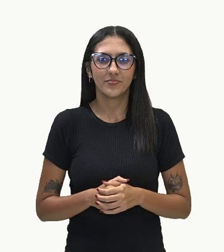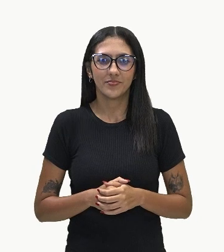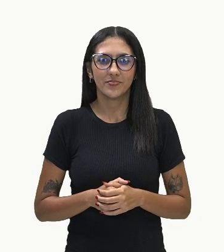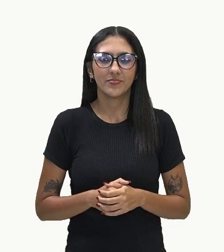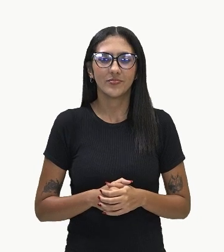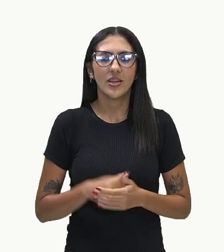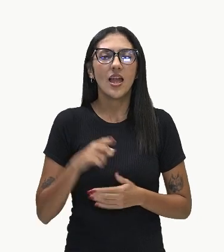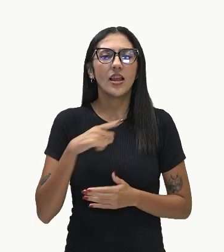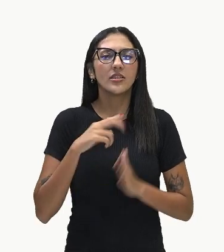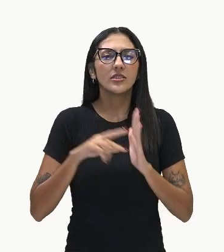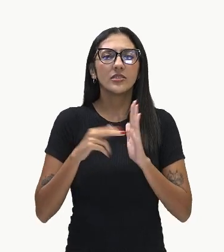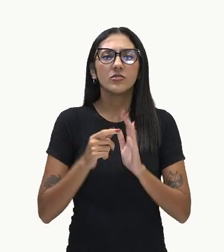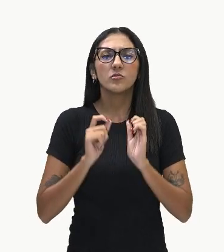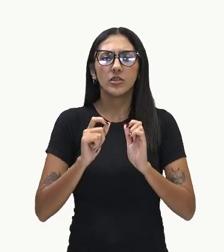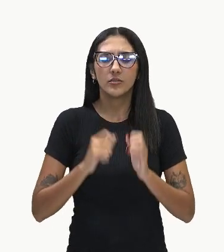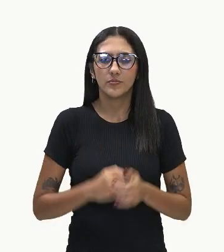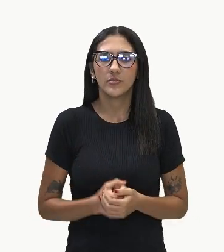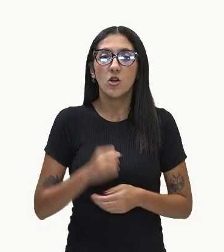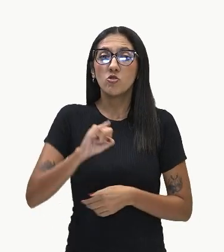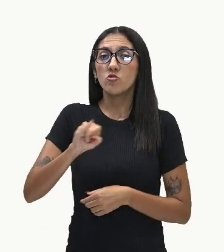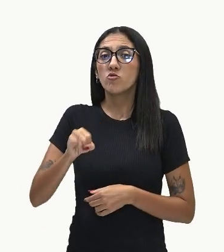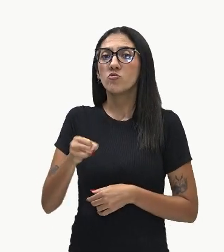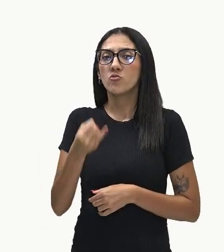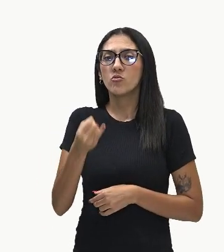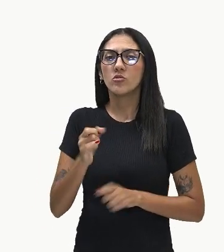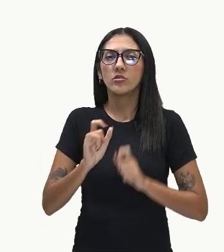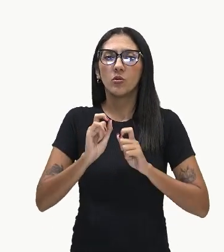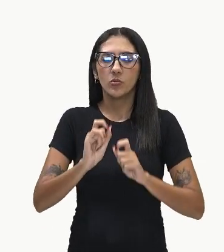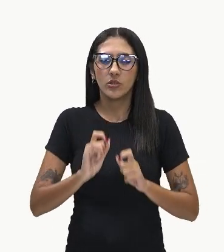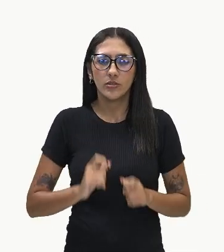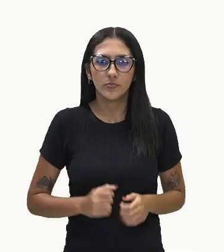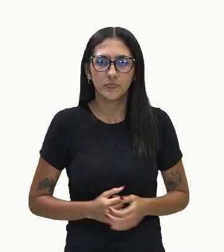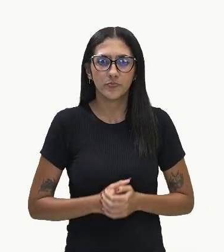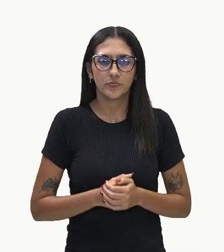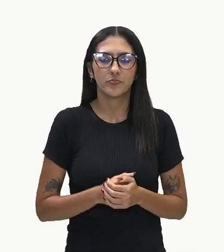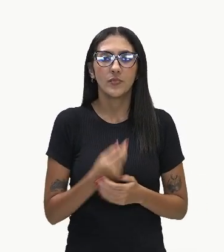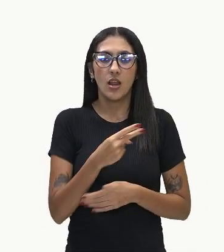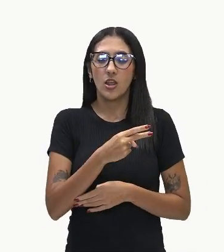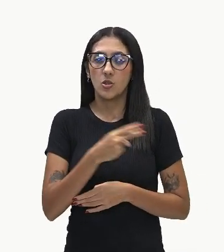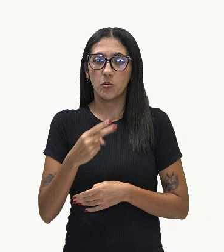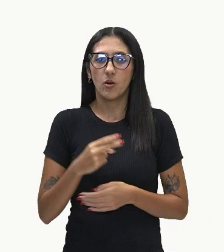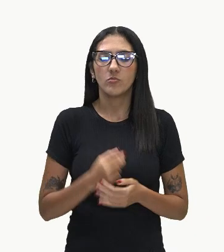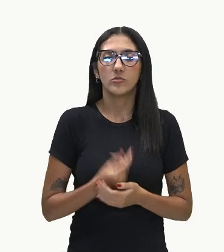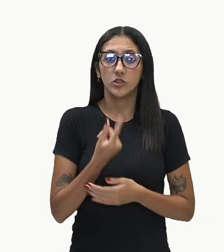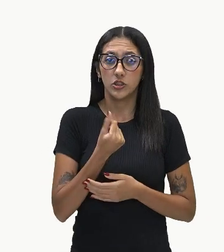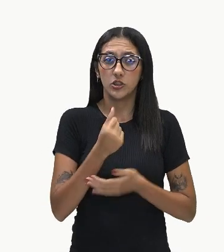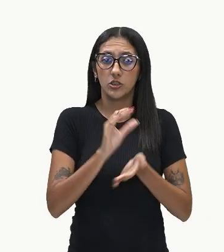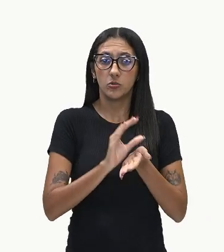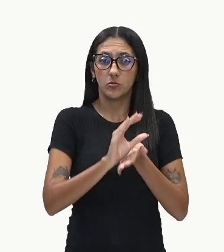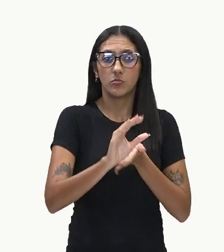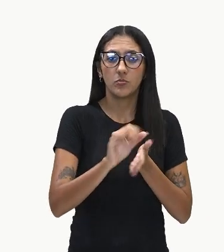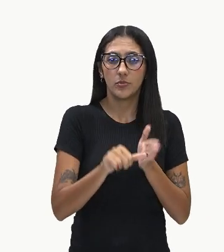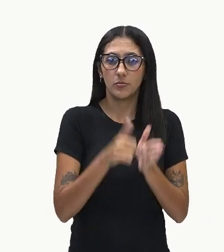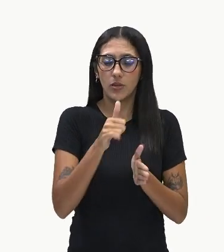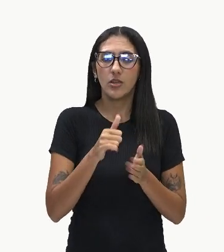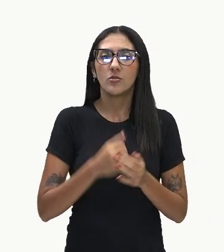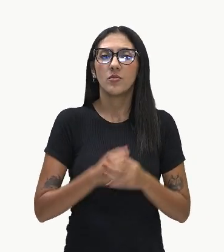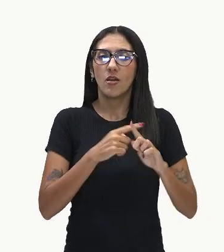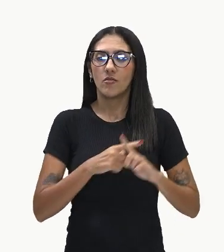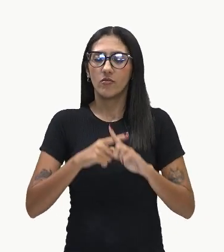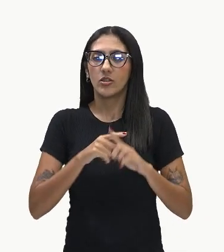diz, juros é igual ao capital vezes a taxa vezes o